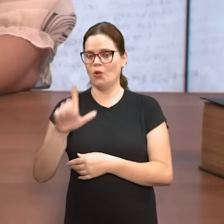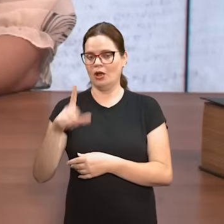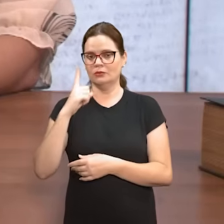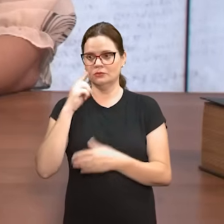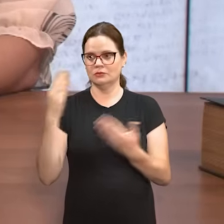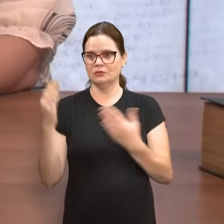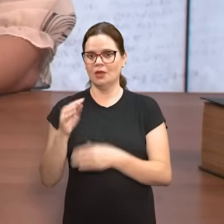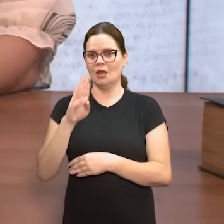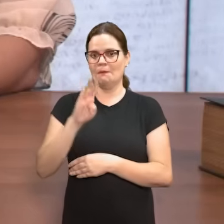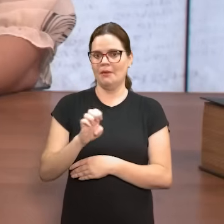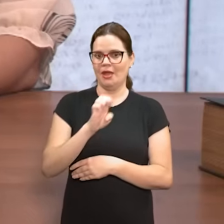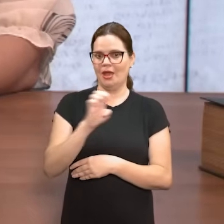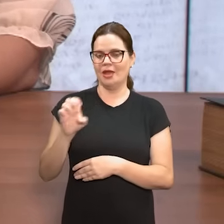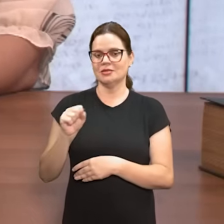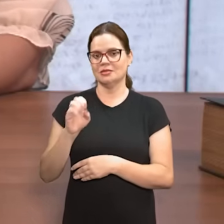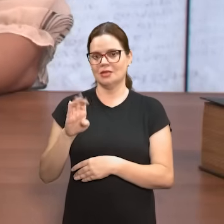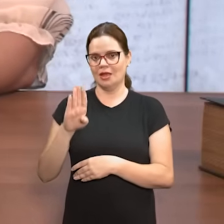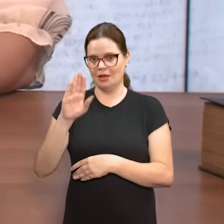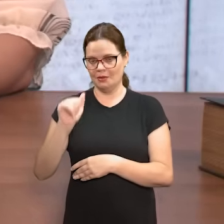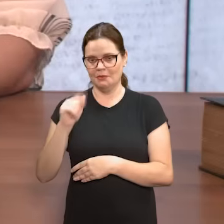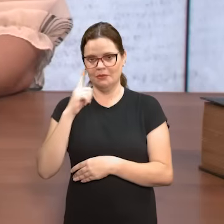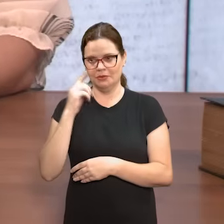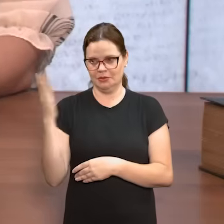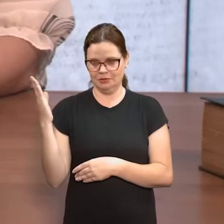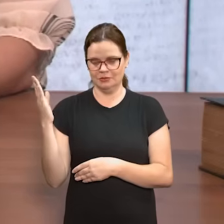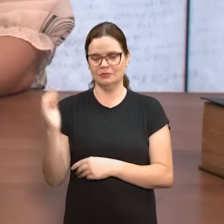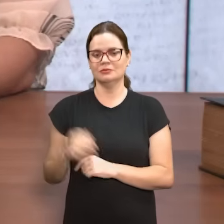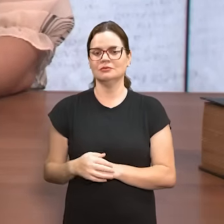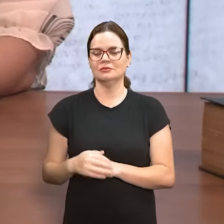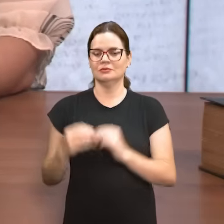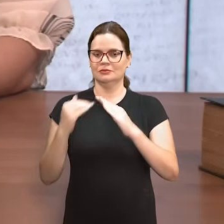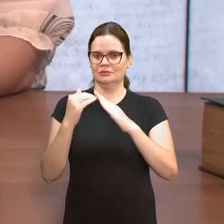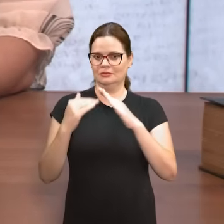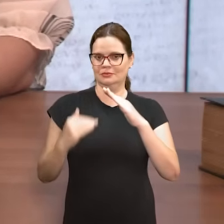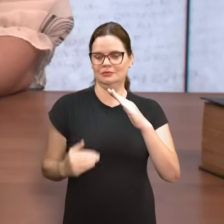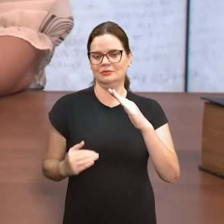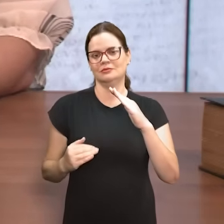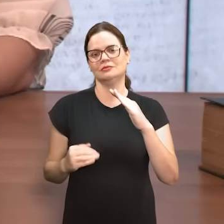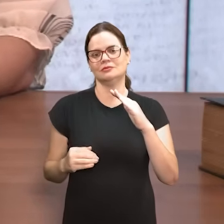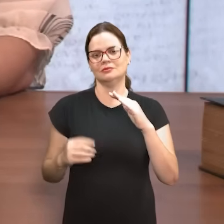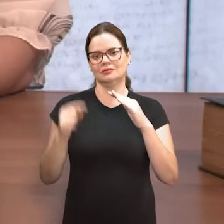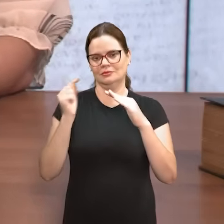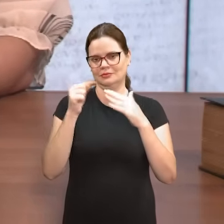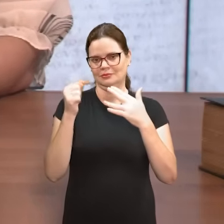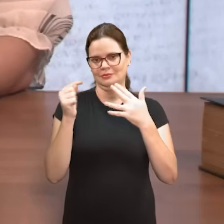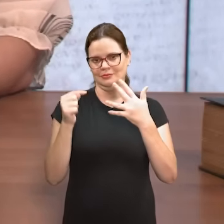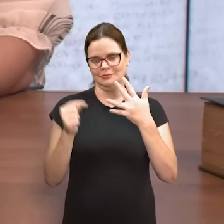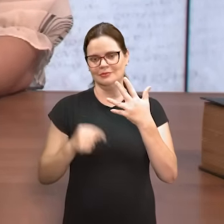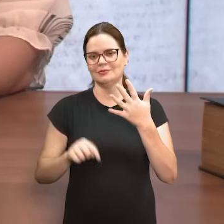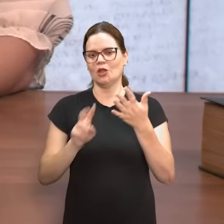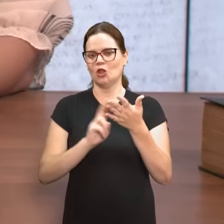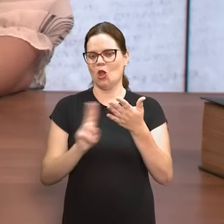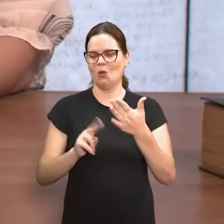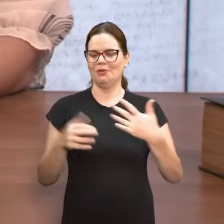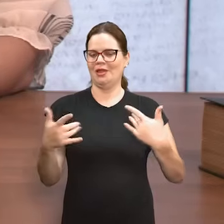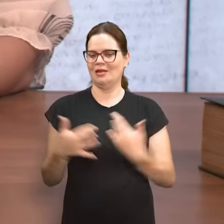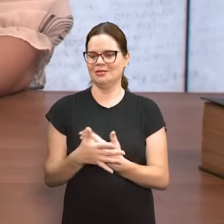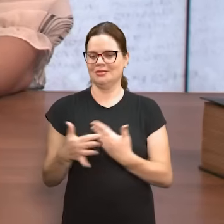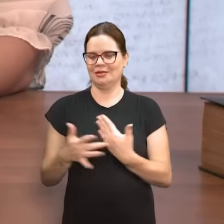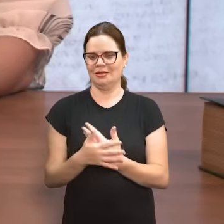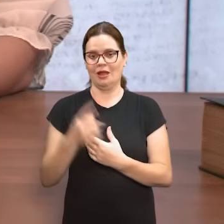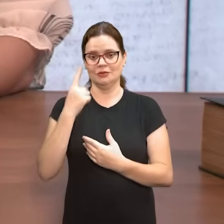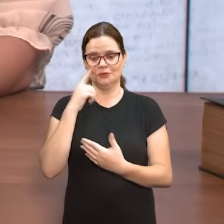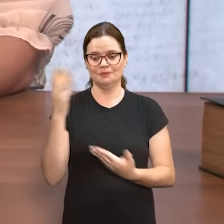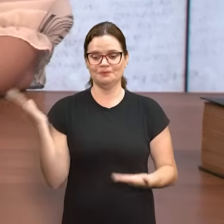Beeserba, Bizioteia, Baala e Jim e Ezem e Eltolade